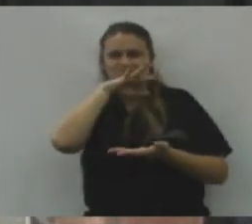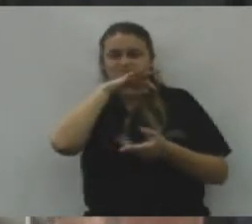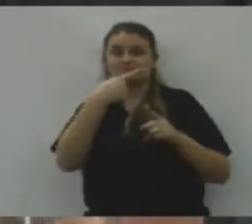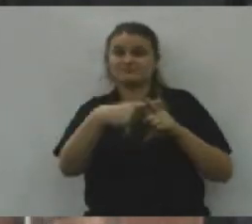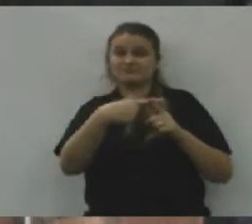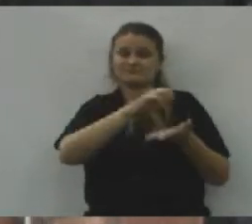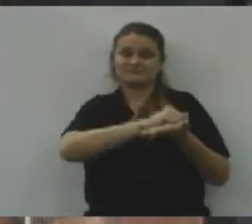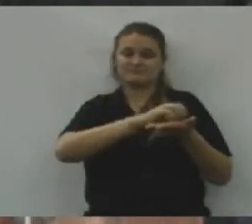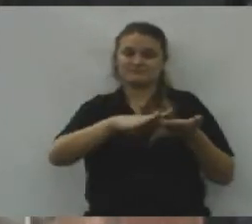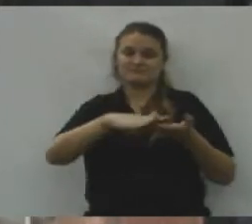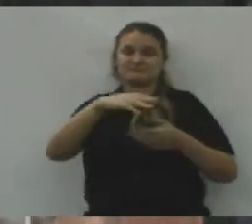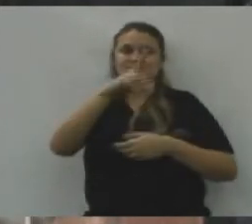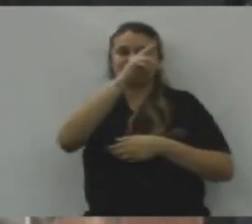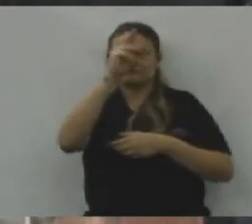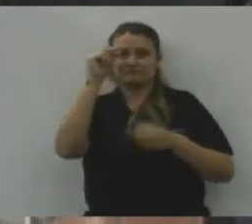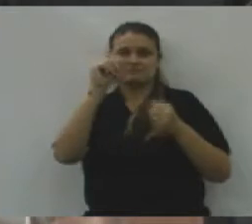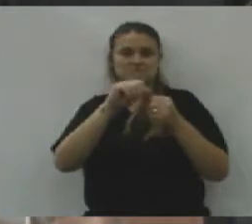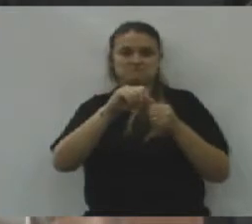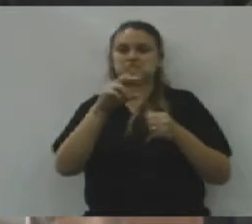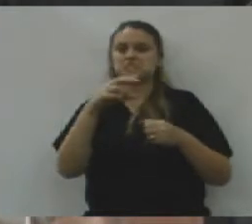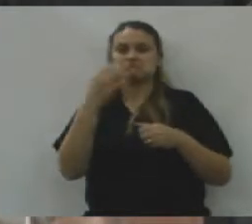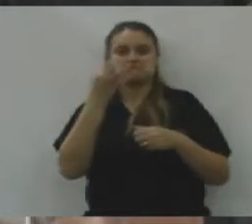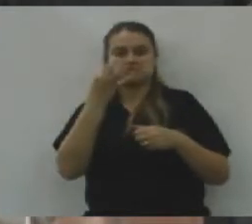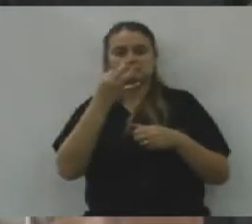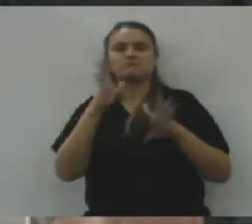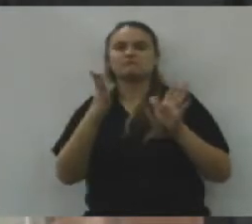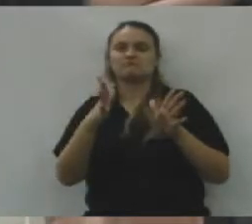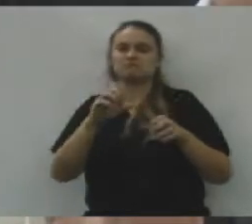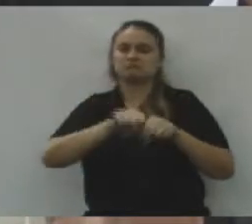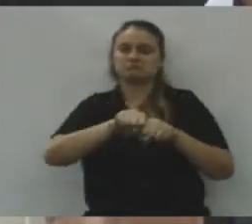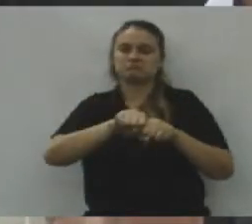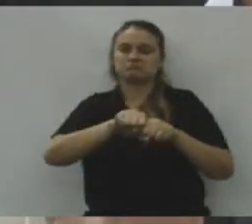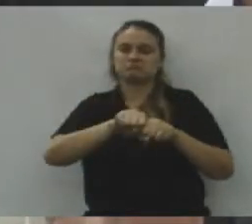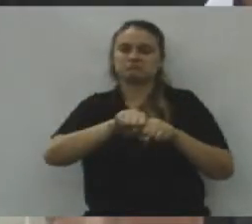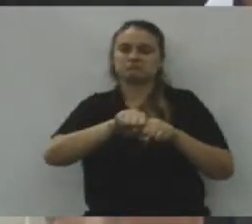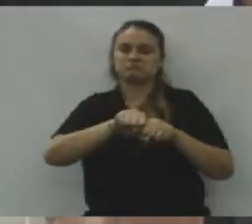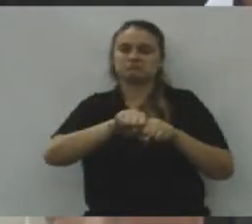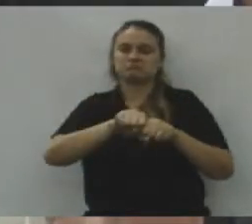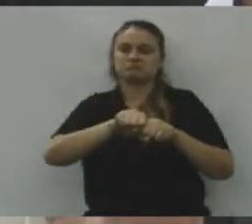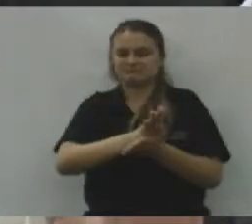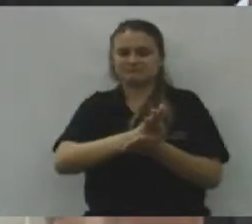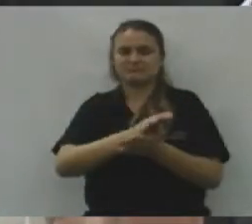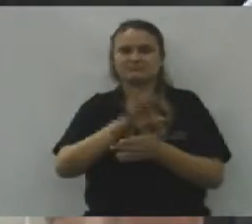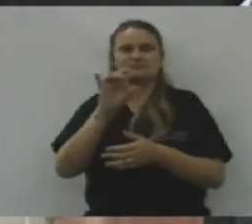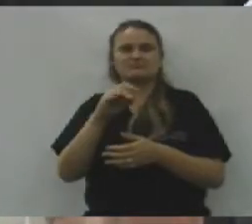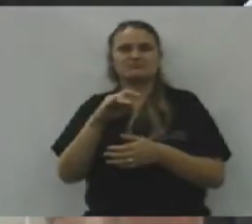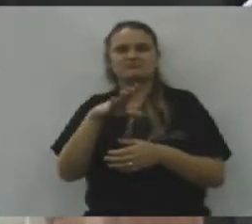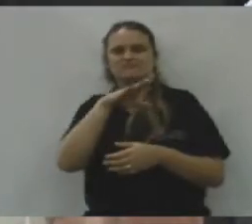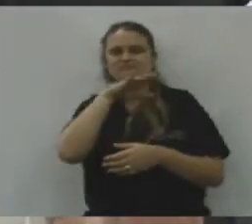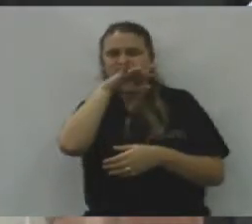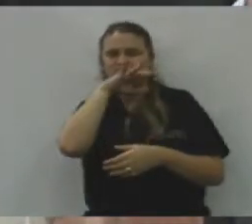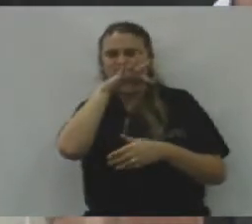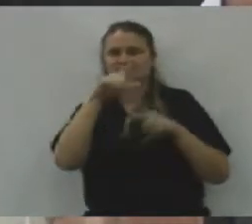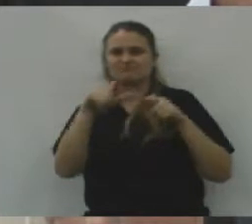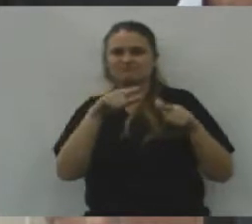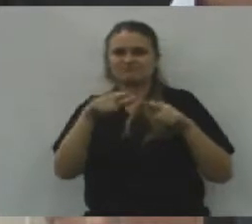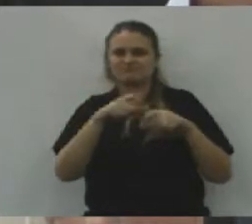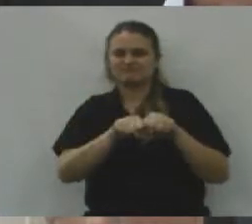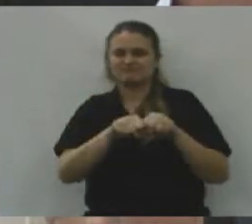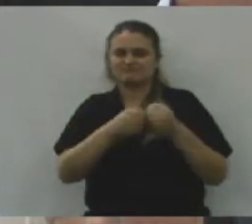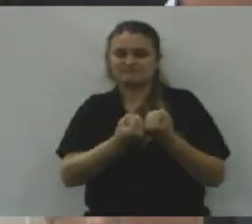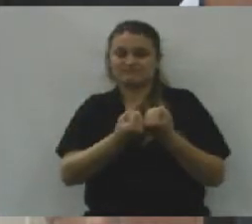prefeitura, nunca precisou manutenção, agora está lá, não passaram rolo, passaram em cima, afundou tudo,